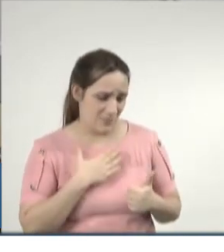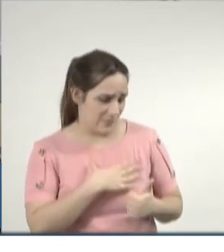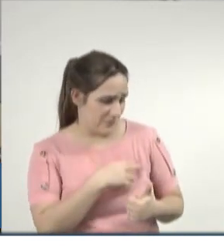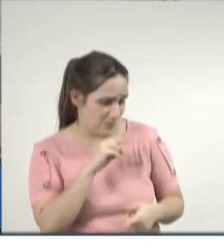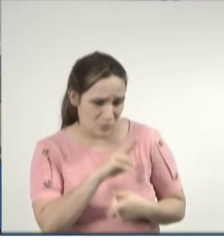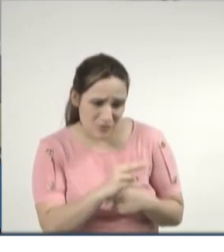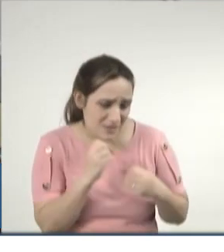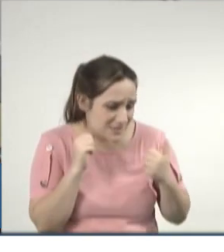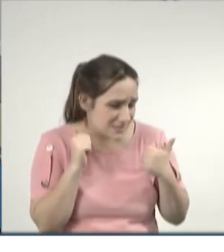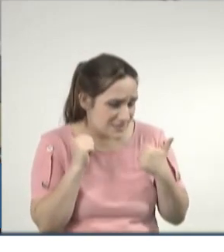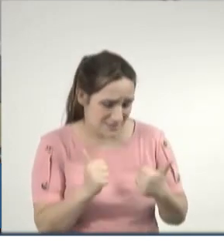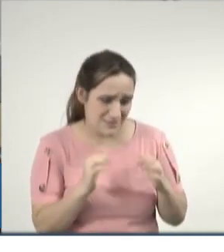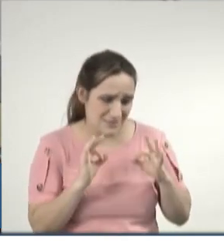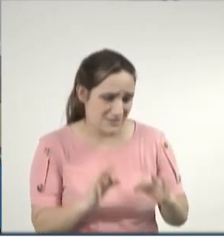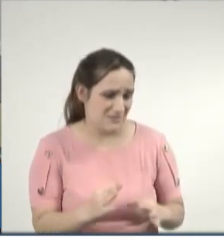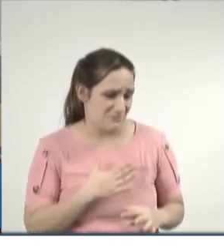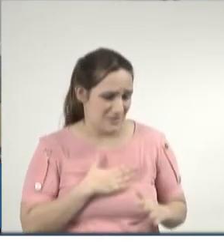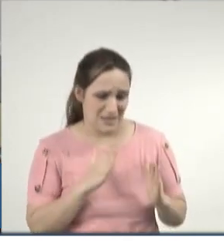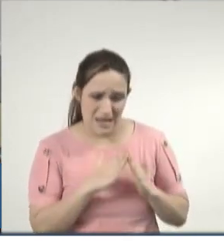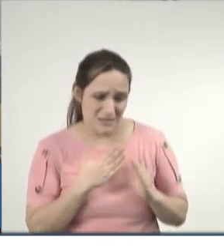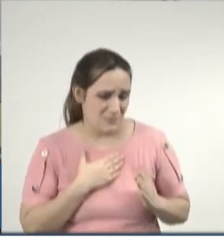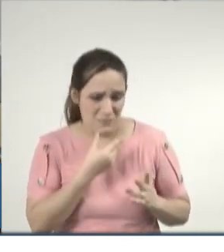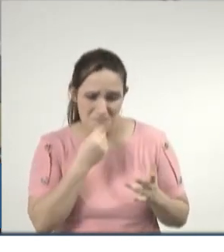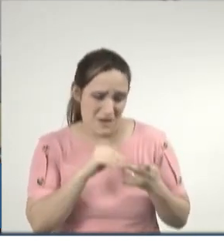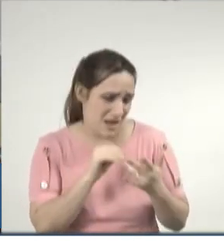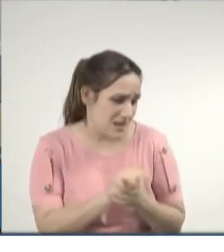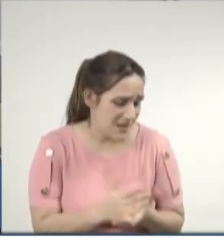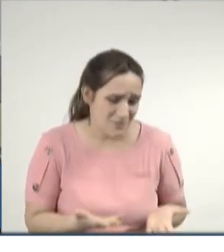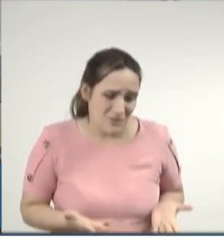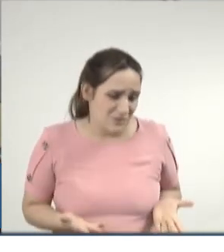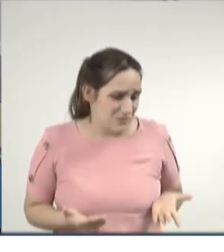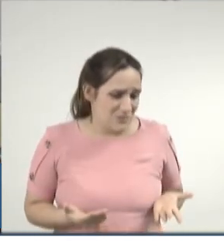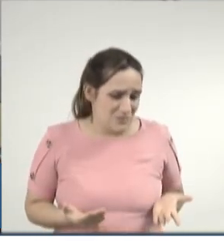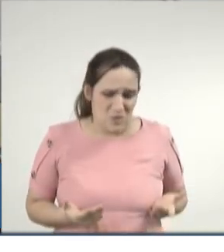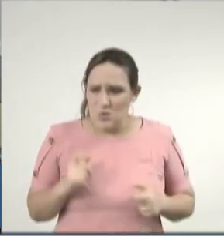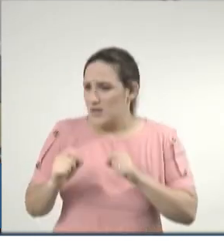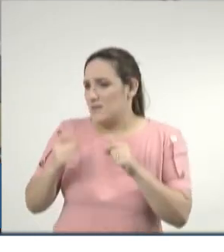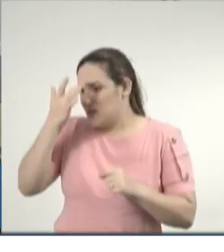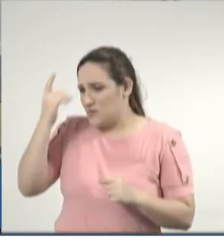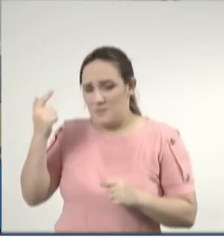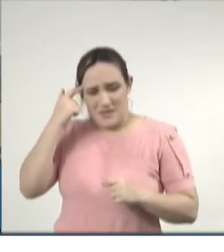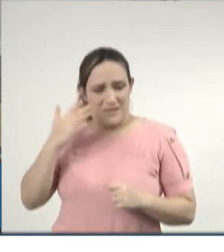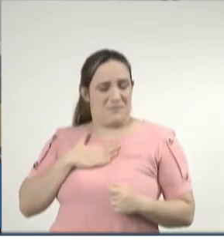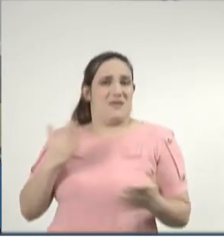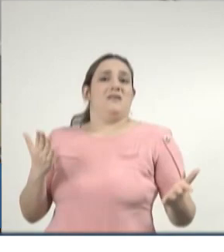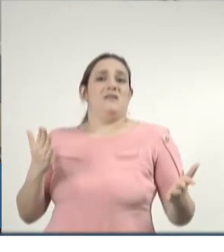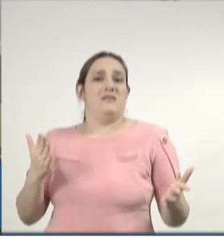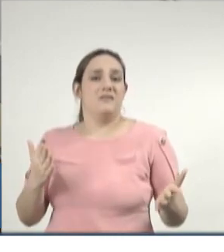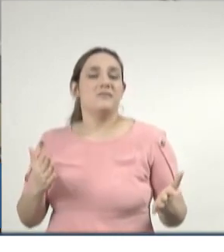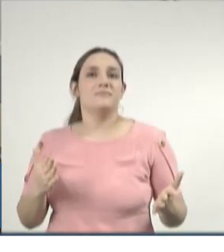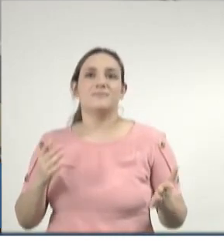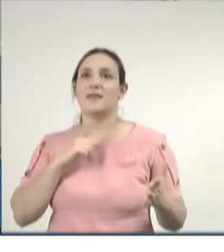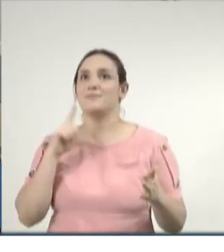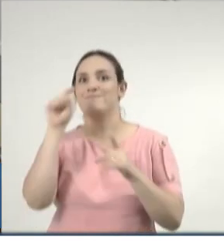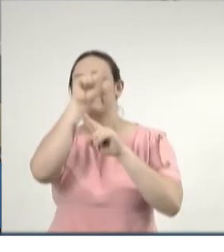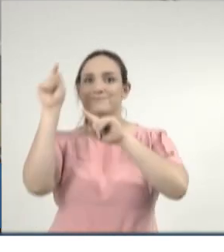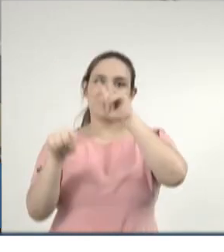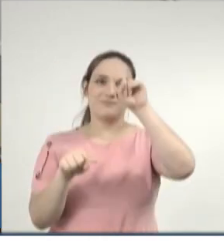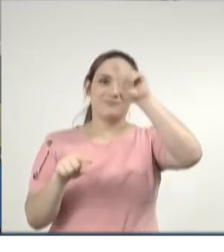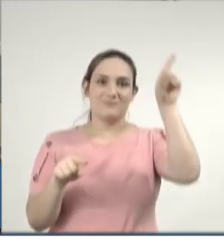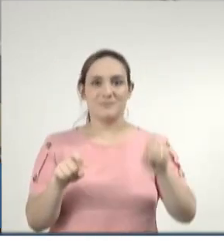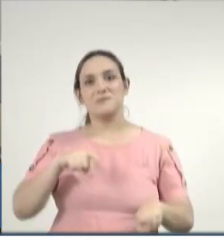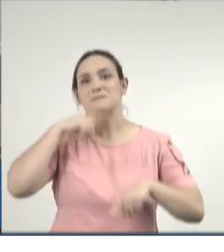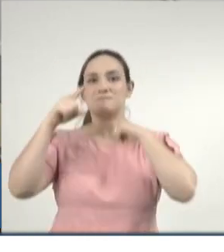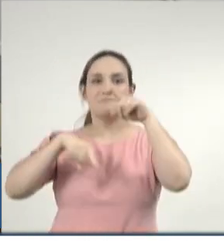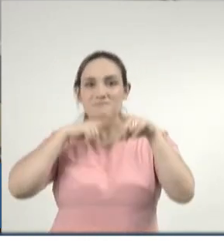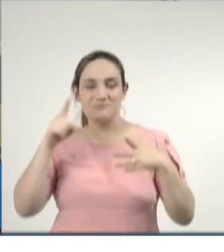sendo bem cuidado? Será que a minha casa? Será que meu marido? Será que... O que vão pensar de mim? Enfim, são padrões morais